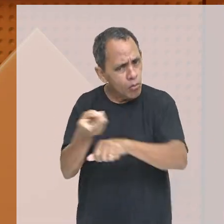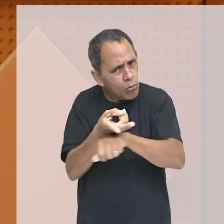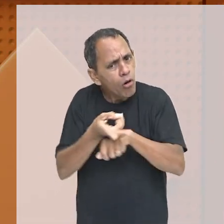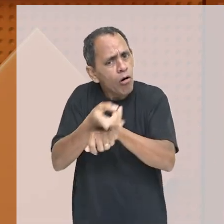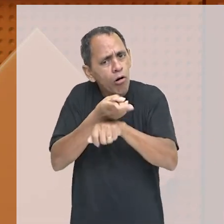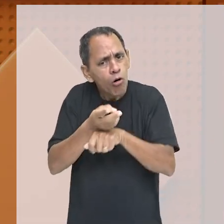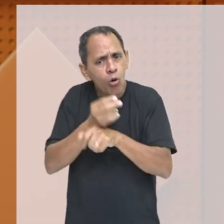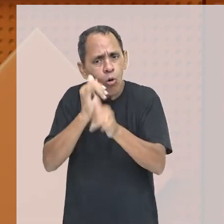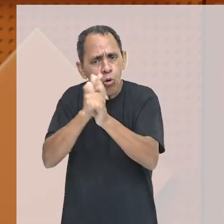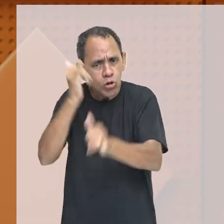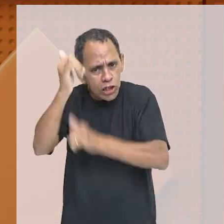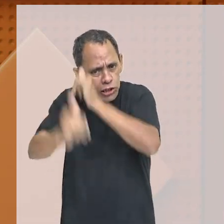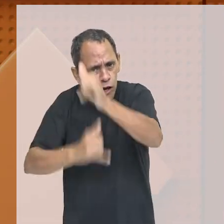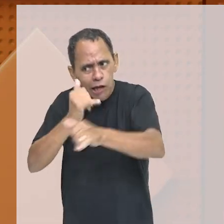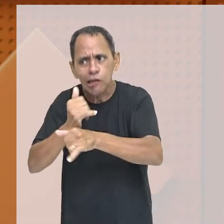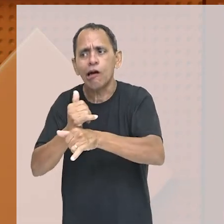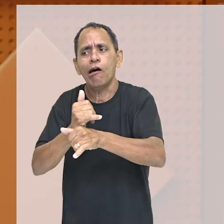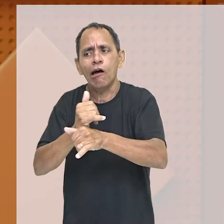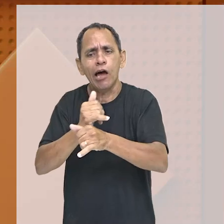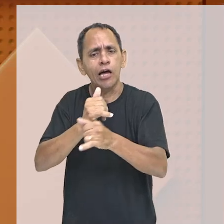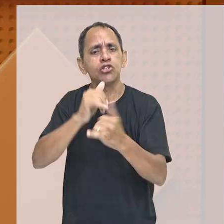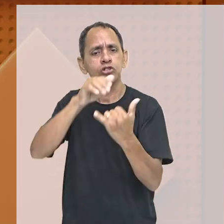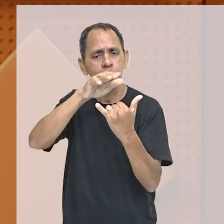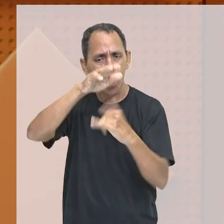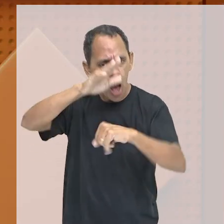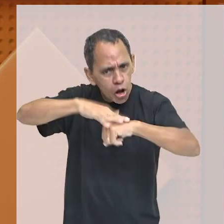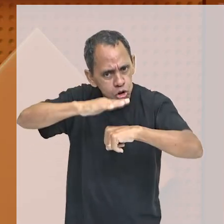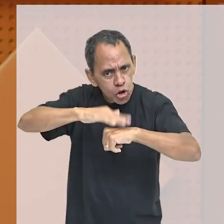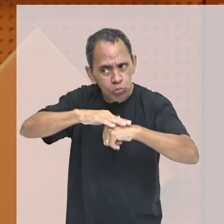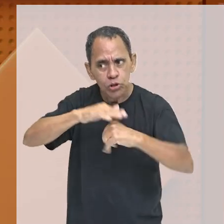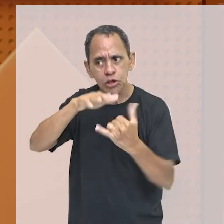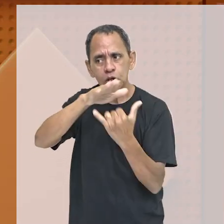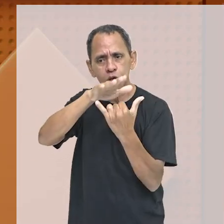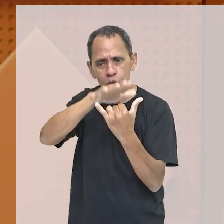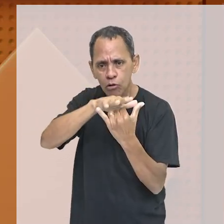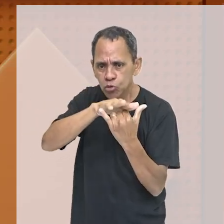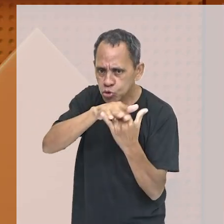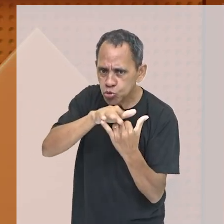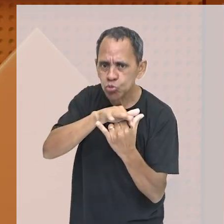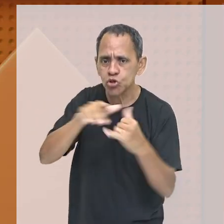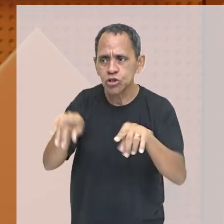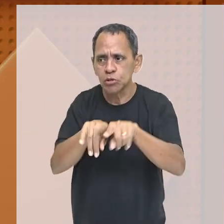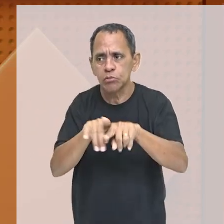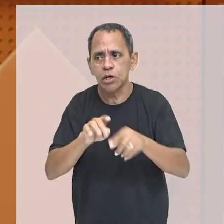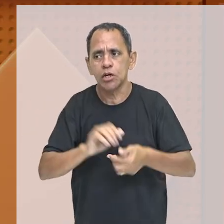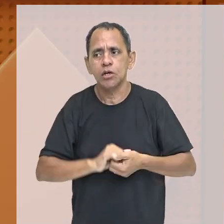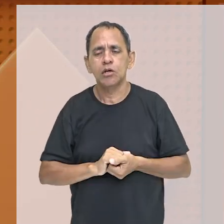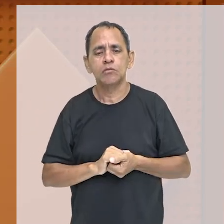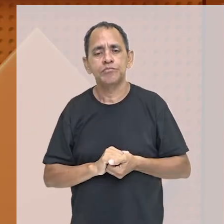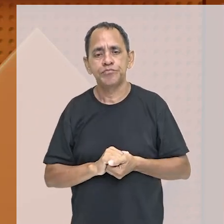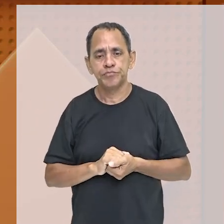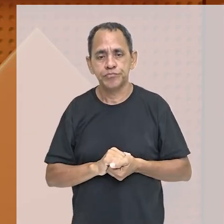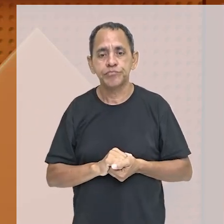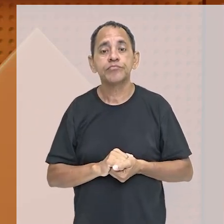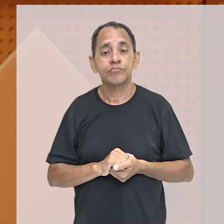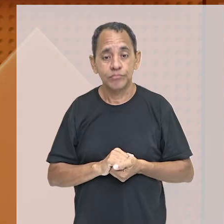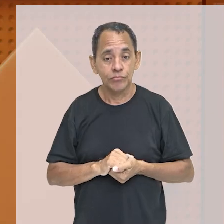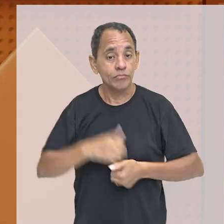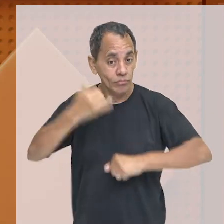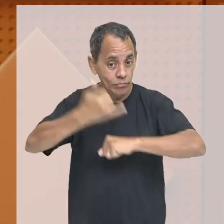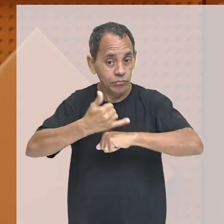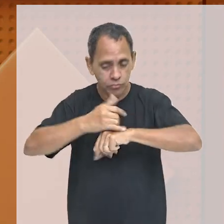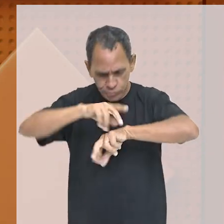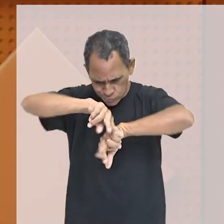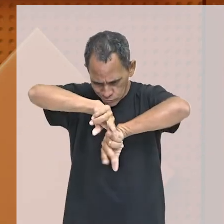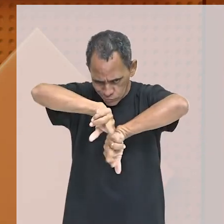você ver que a água é muito utilizada, inclusive na separação de minérios, quando eles são explorados lá,